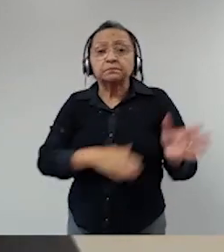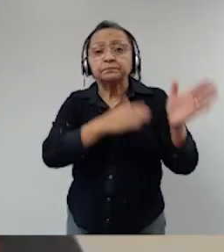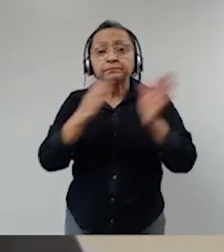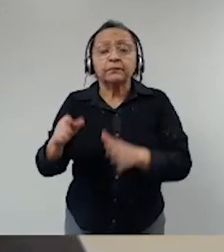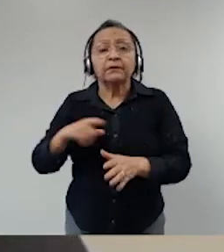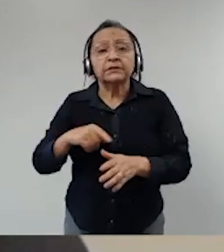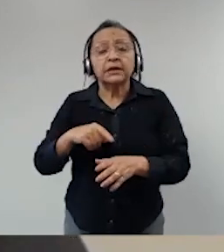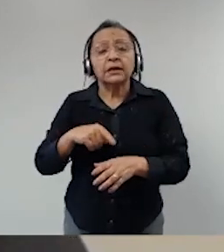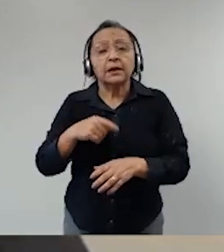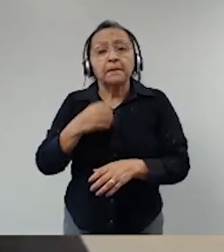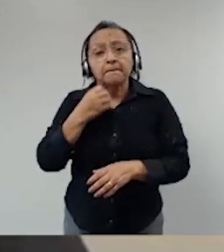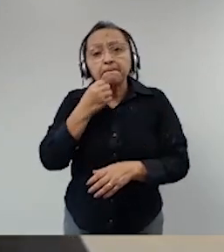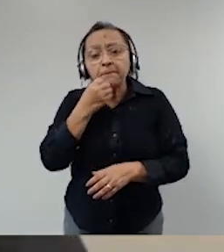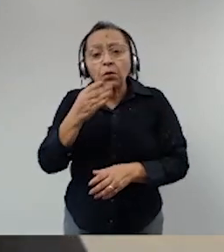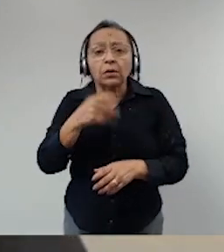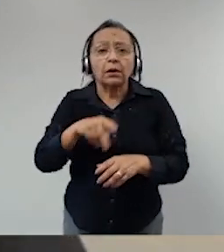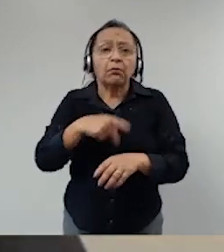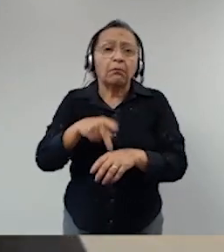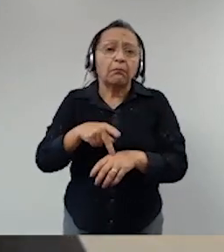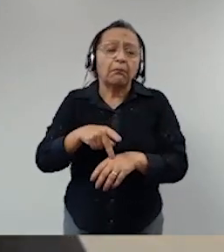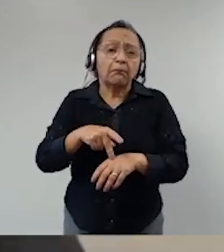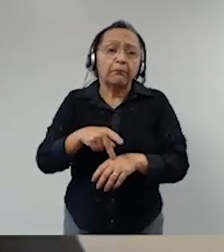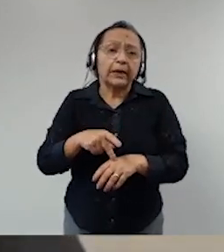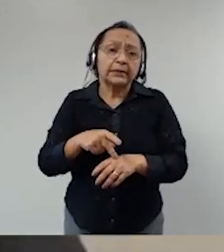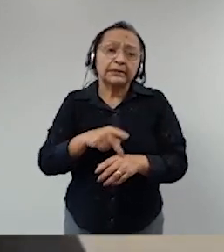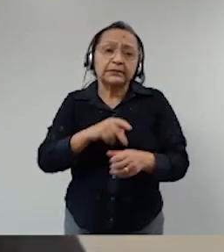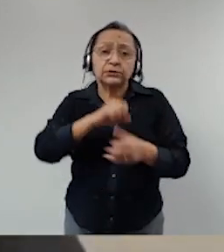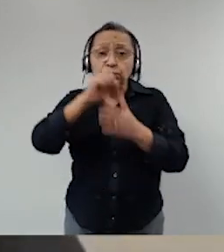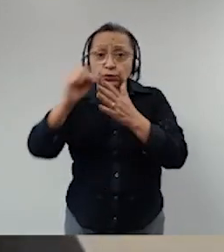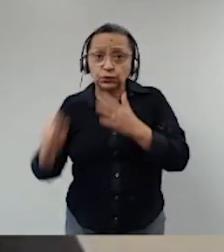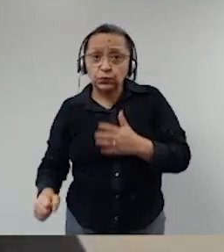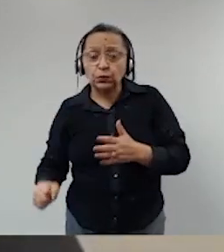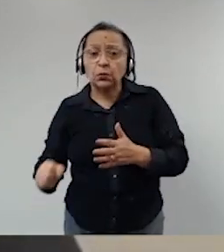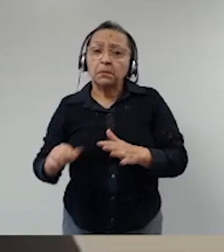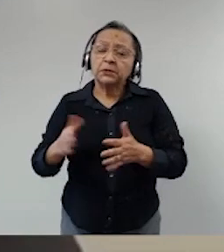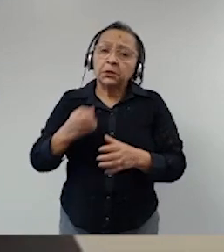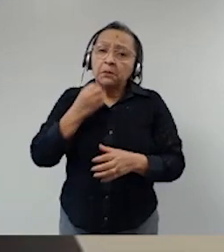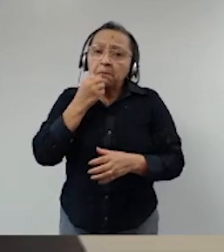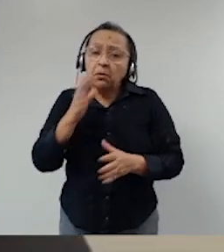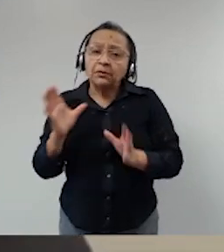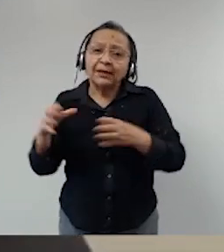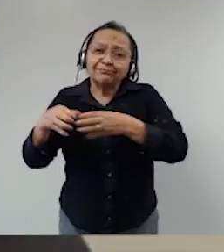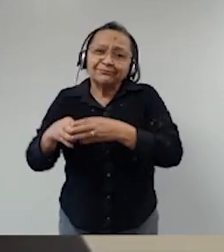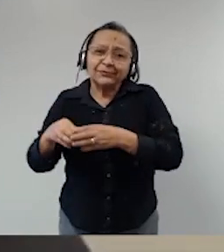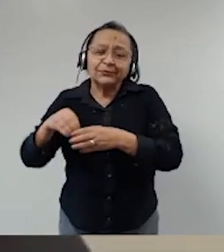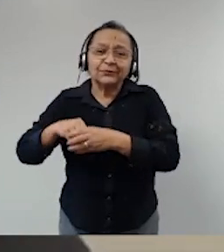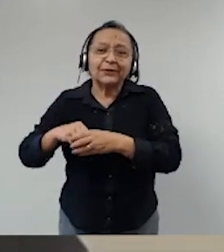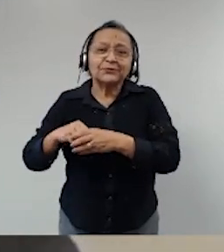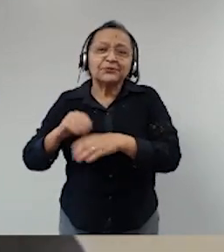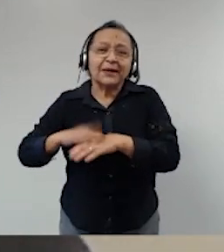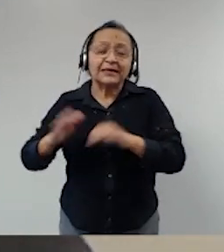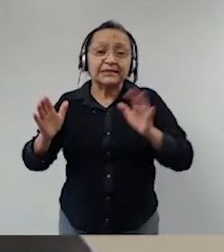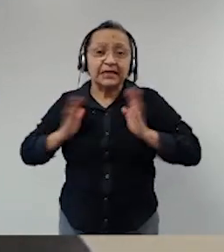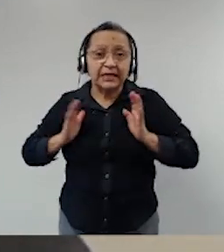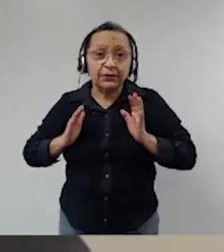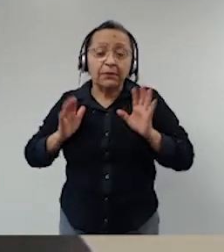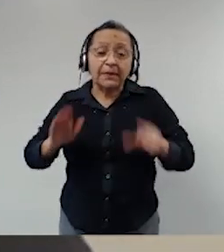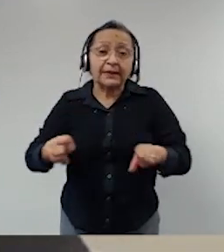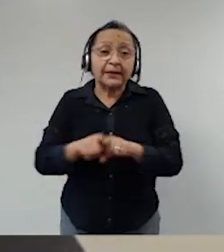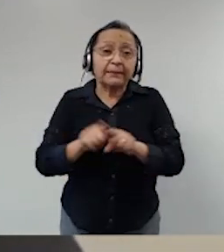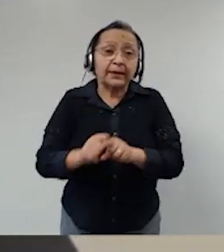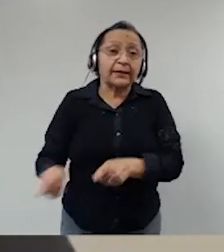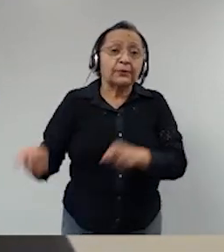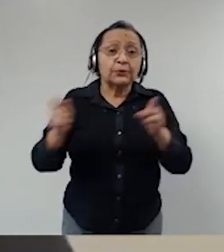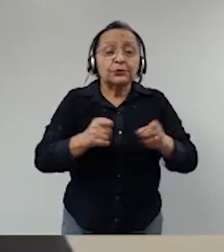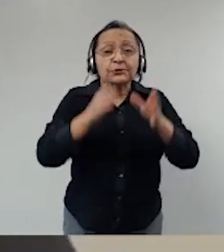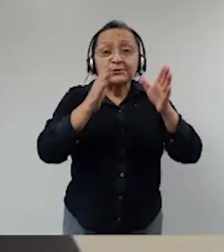Sul. Portugal é um país relativamente rico, mas como está sempre no clube dos mais ricos, é sempre o mais pobre do clube dos ricos, que é a